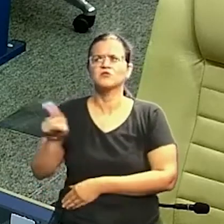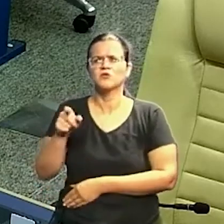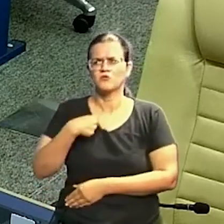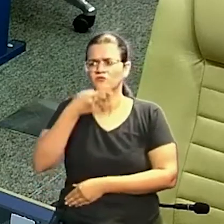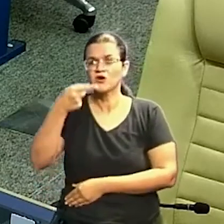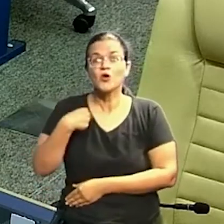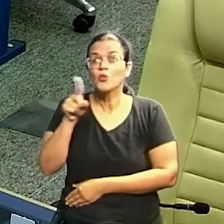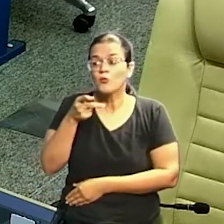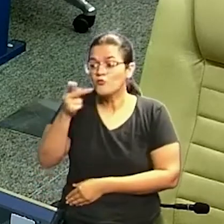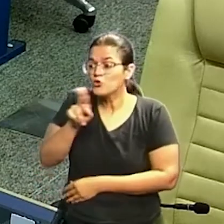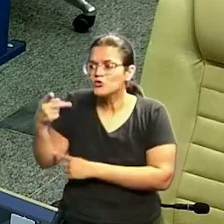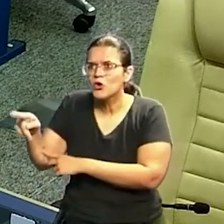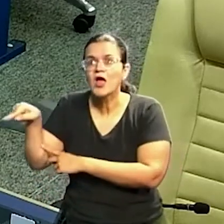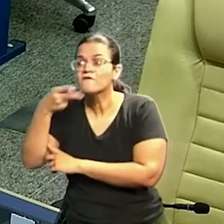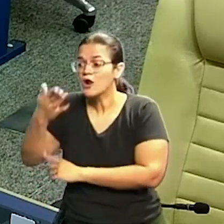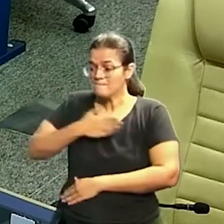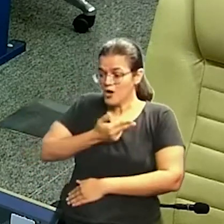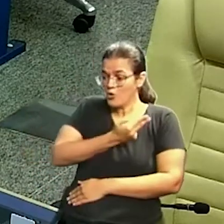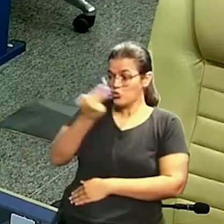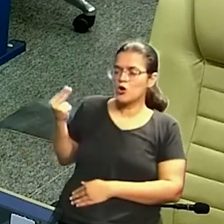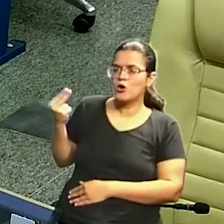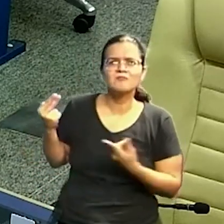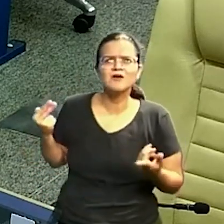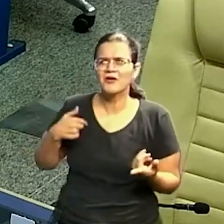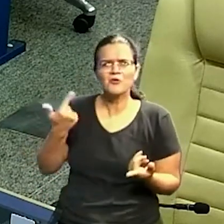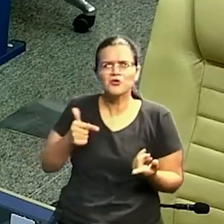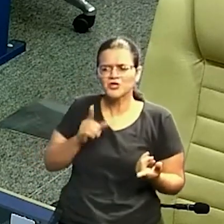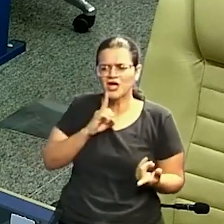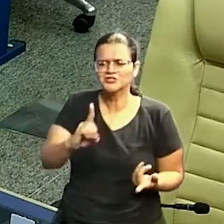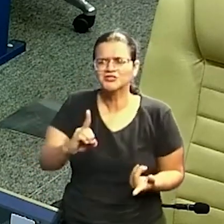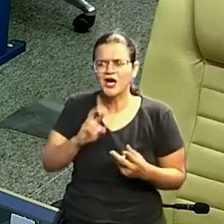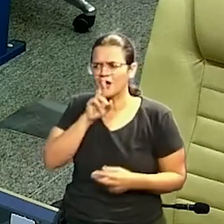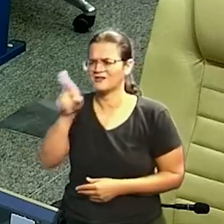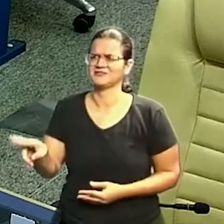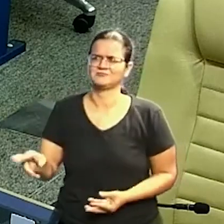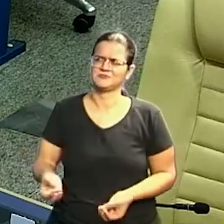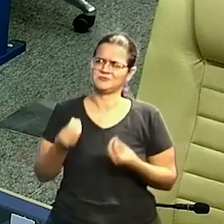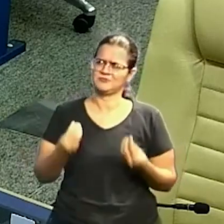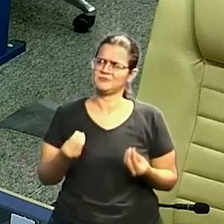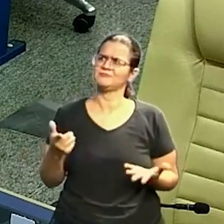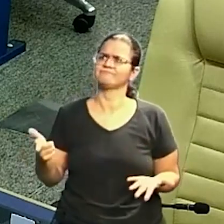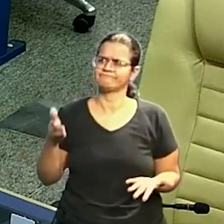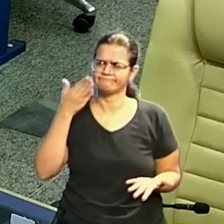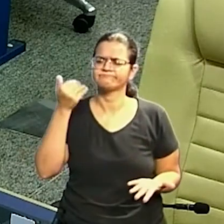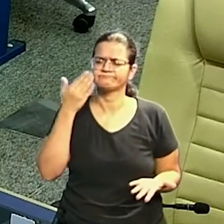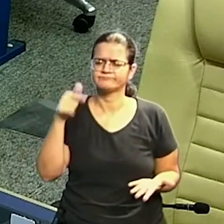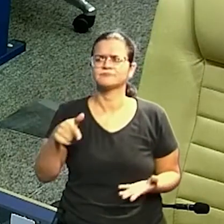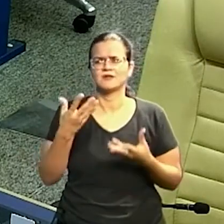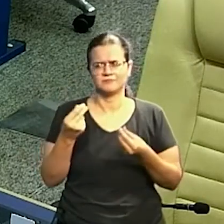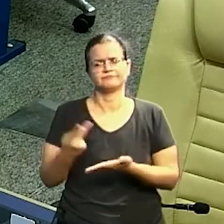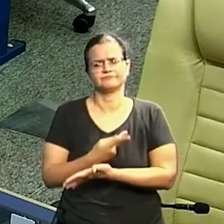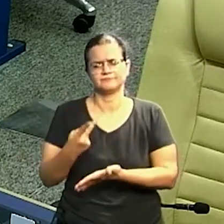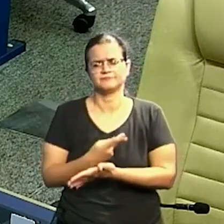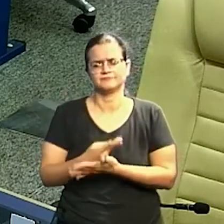desse vereador eu não citei. E eu fui citado por ele e não tem direito de resposta, senhor presidente. Isso fica